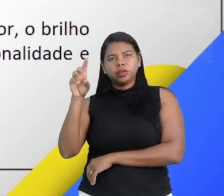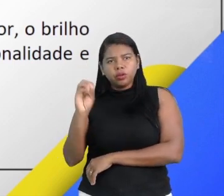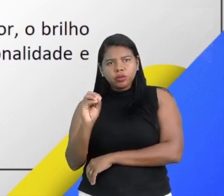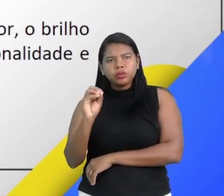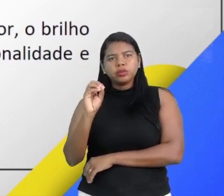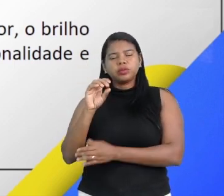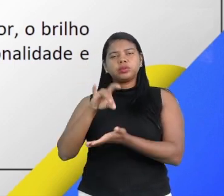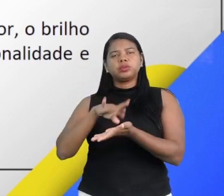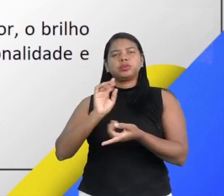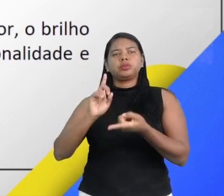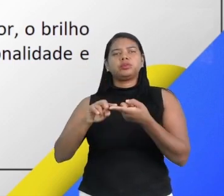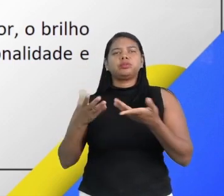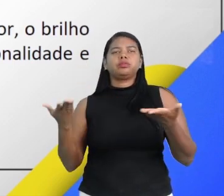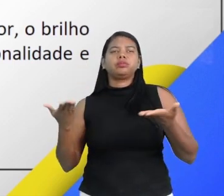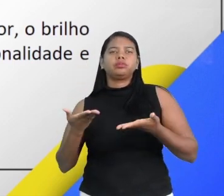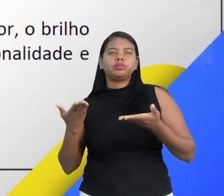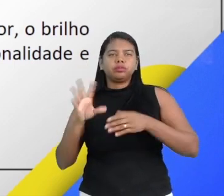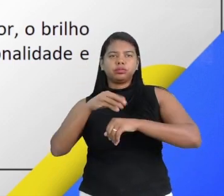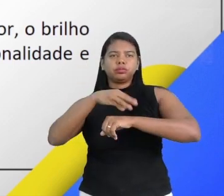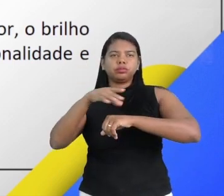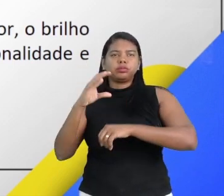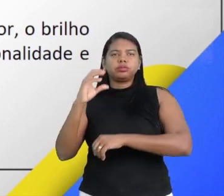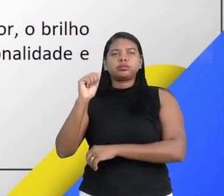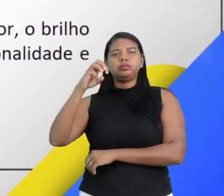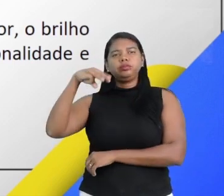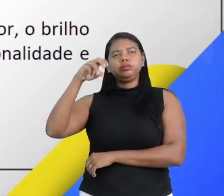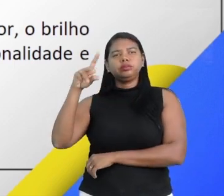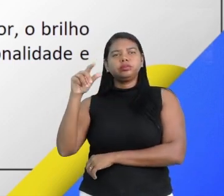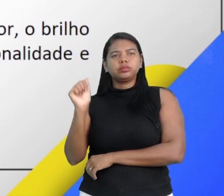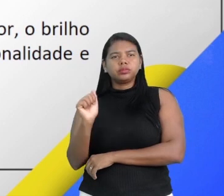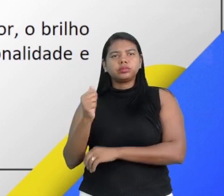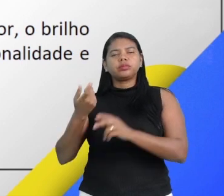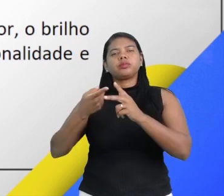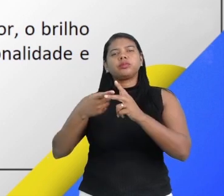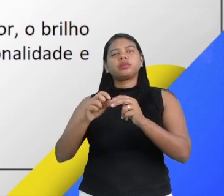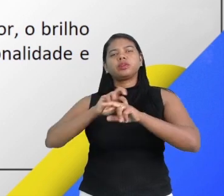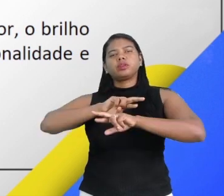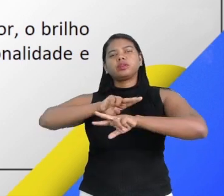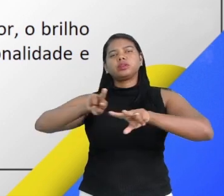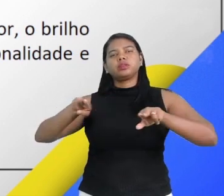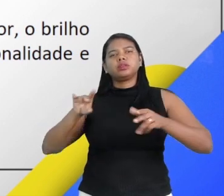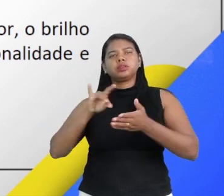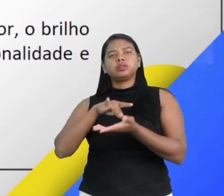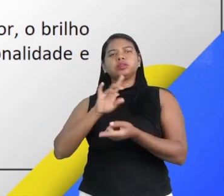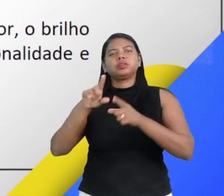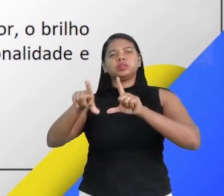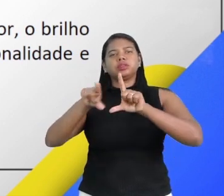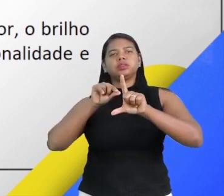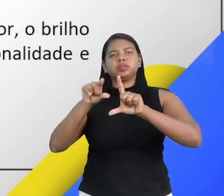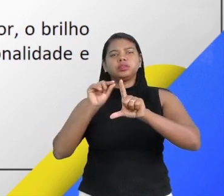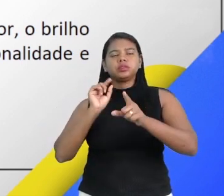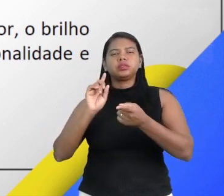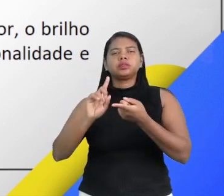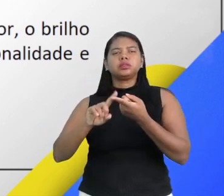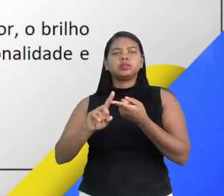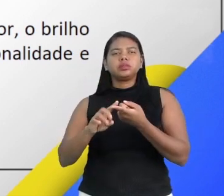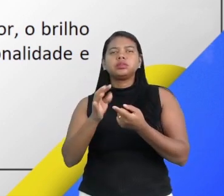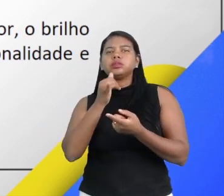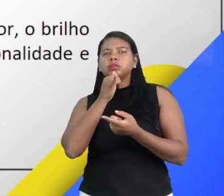profissionais hoje todos trabalham em camadas. As ferramentas de seleção, ele tem diversas ferramentas de seleção. Ferramentas de seleção como a